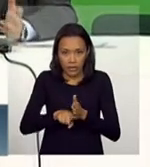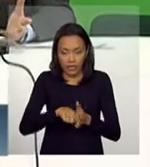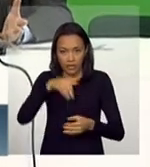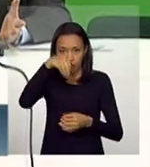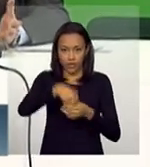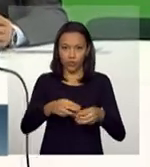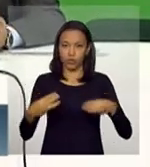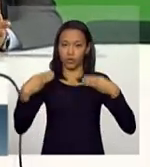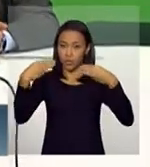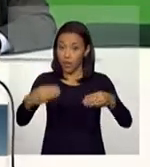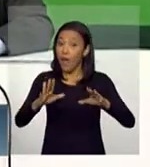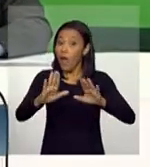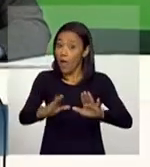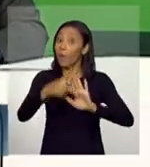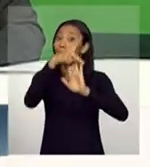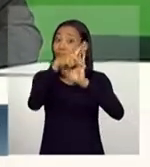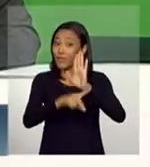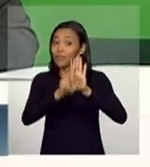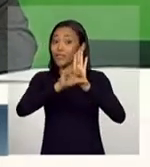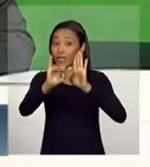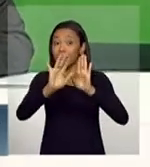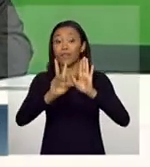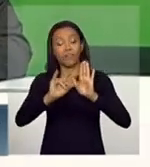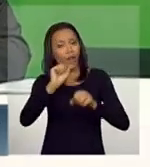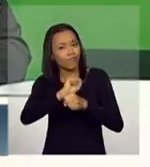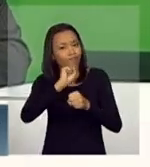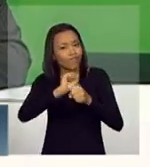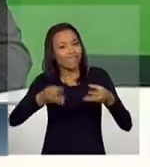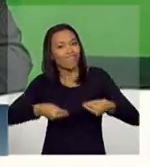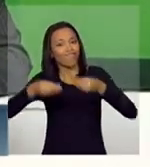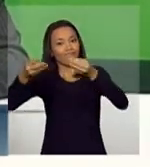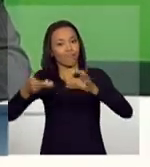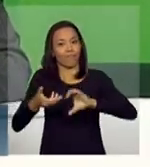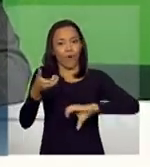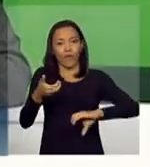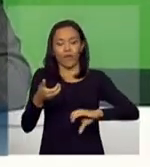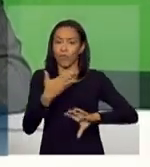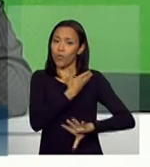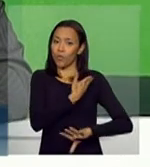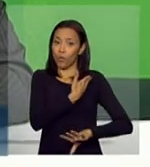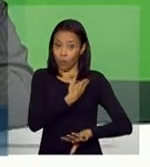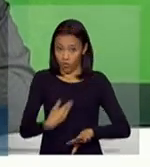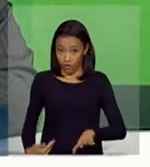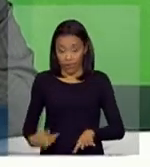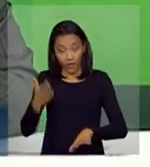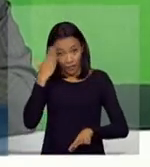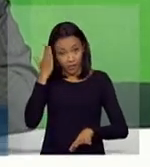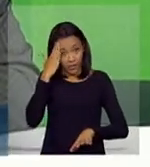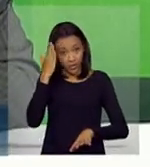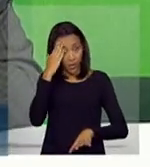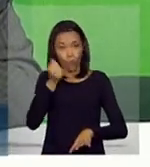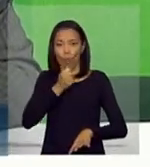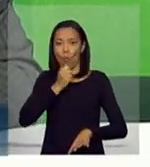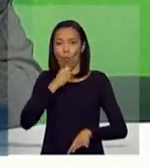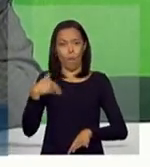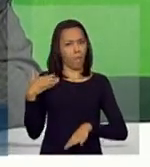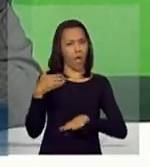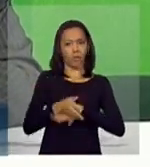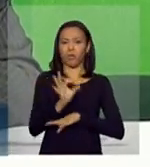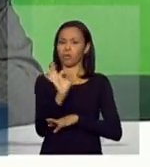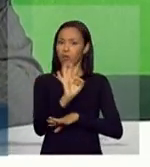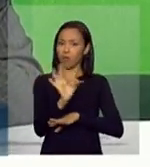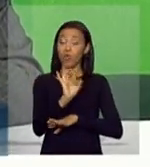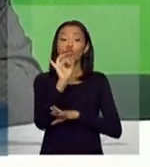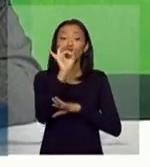um projeto de lei que está indo para o Congresso Nacional e o governo entendeu que não deveria ter a participação especial e sim